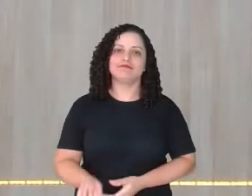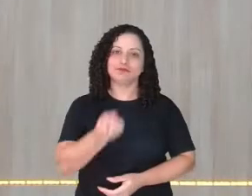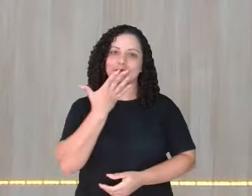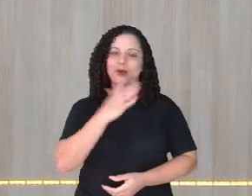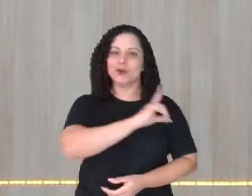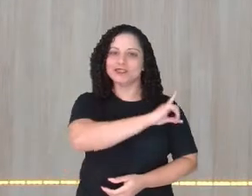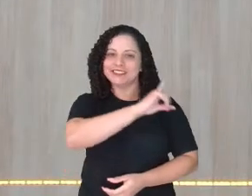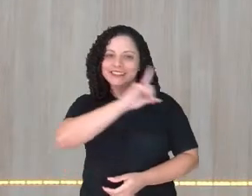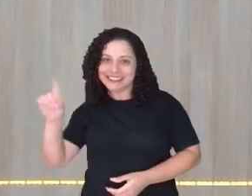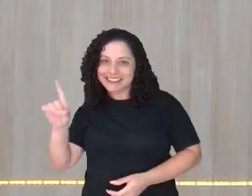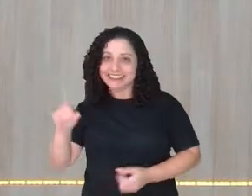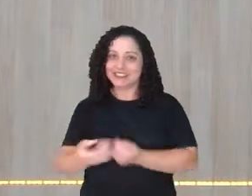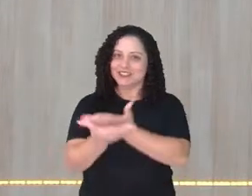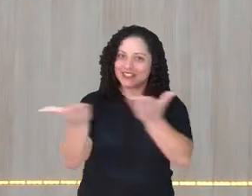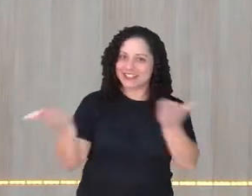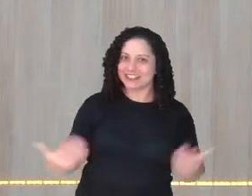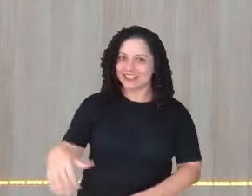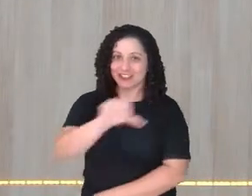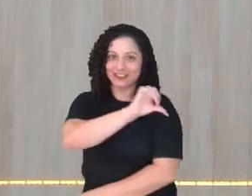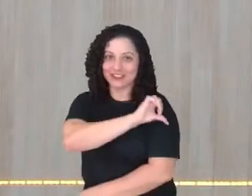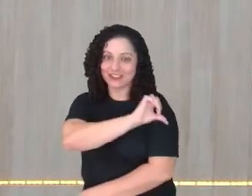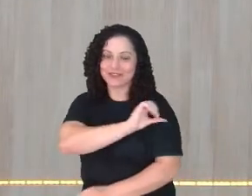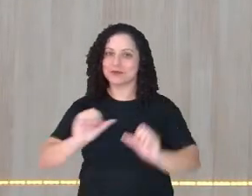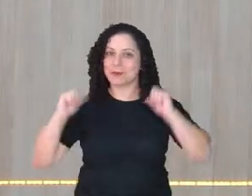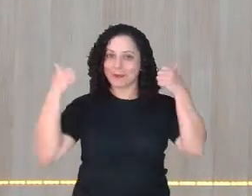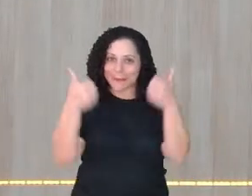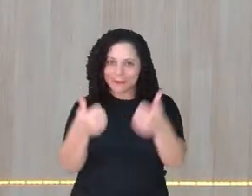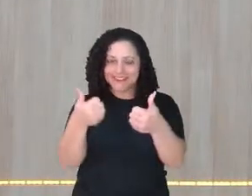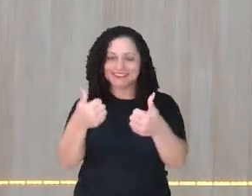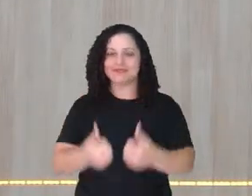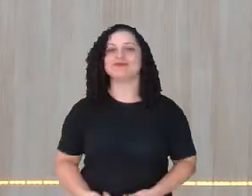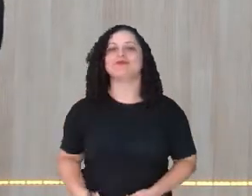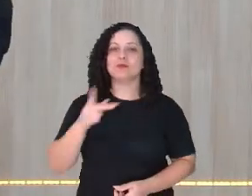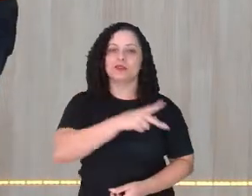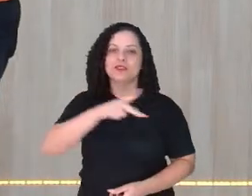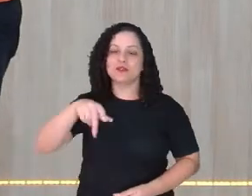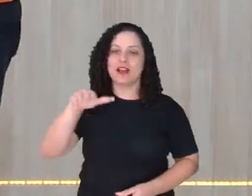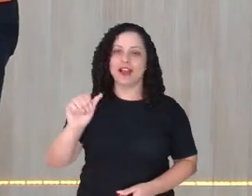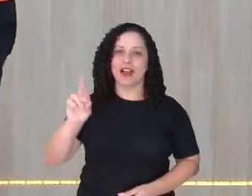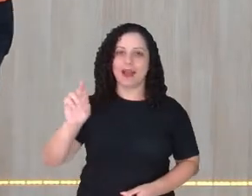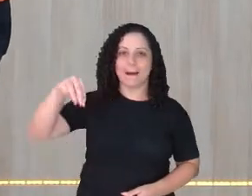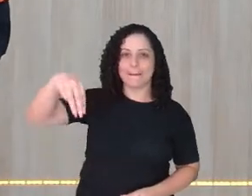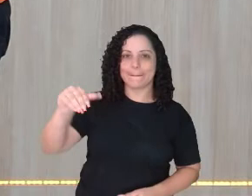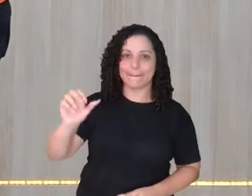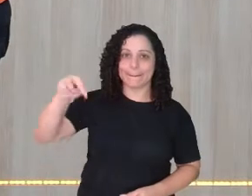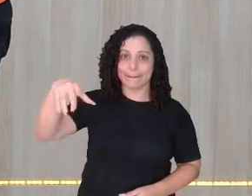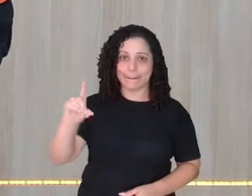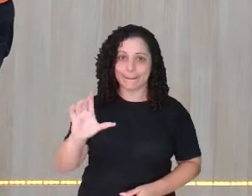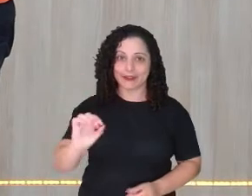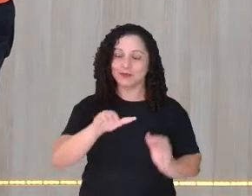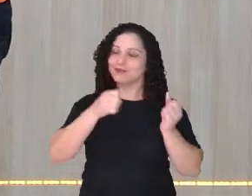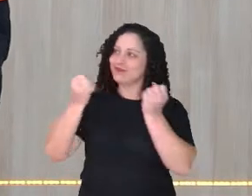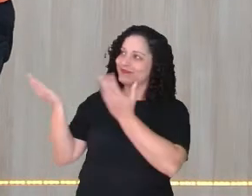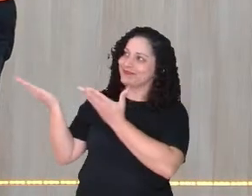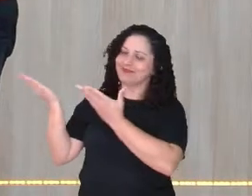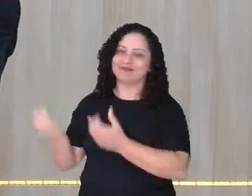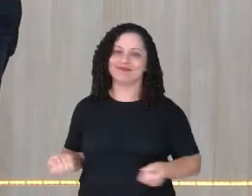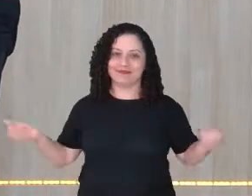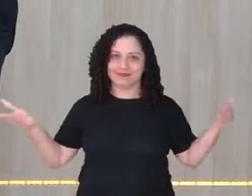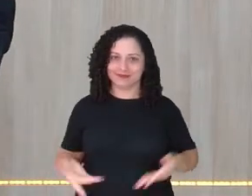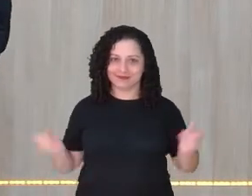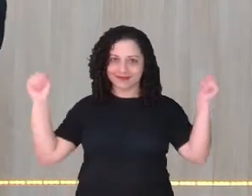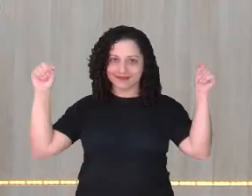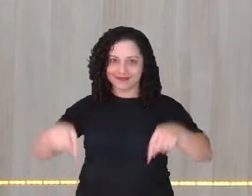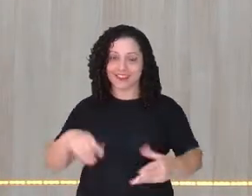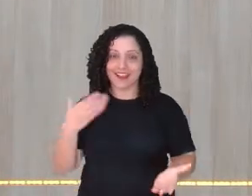Bom dia! Nono ano, tudo bem com vocês? Eu sou o professor Armando Pérez, estou aqui de volta para